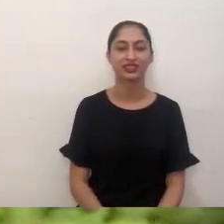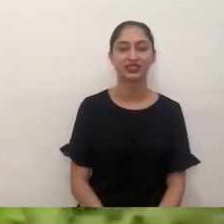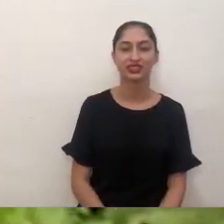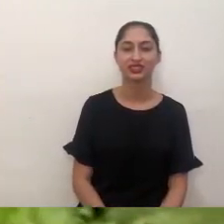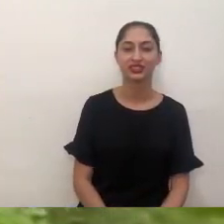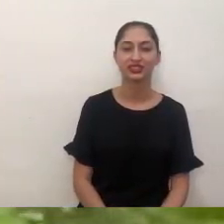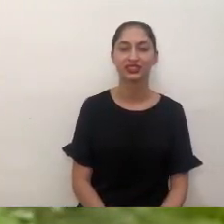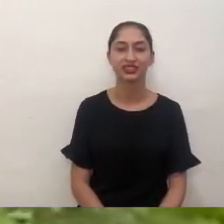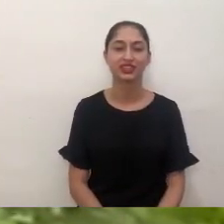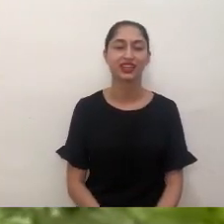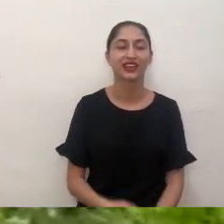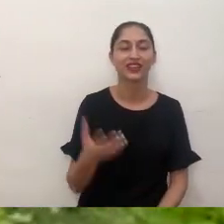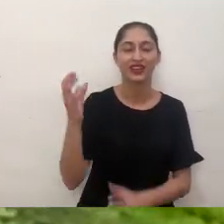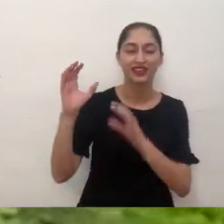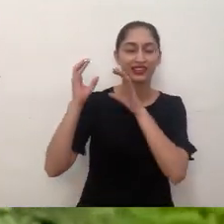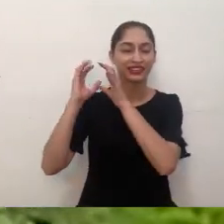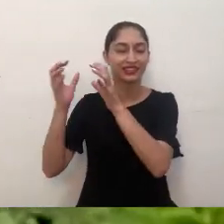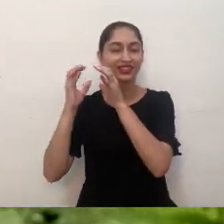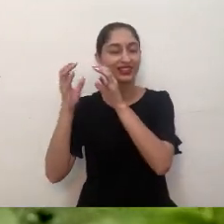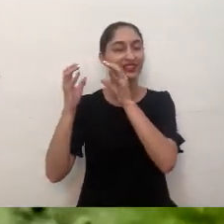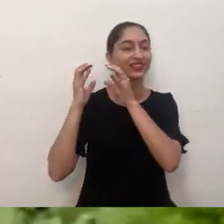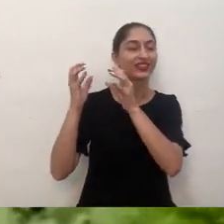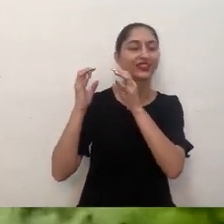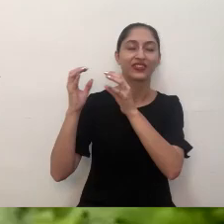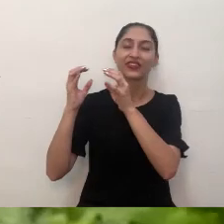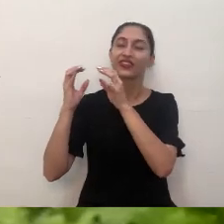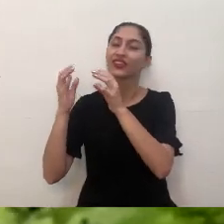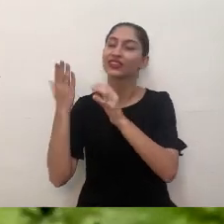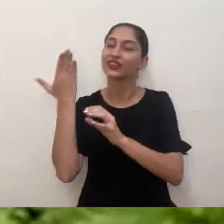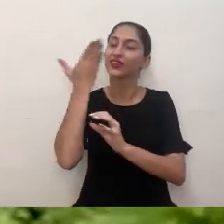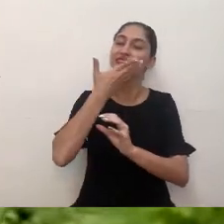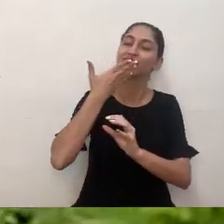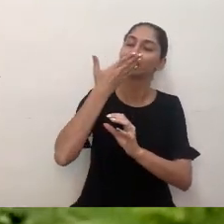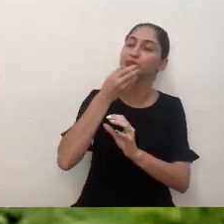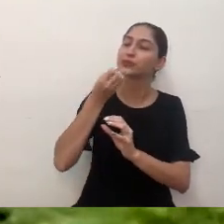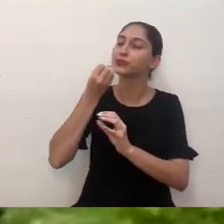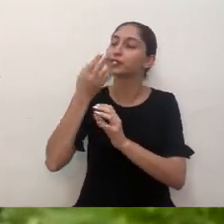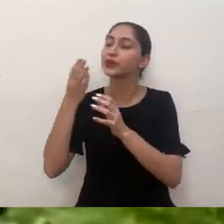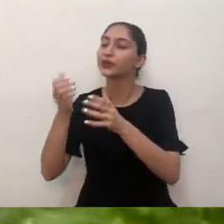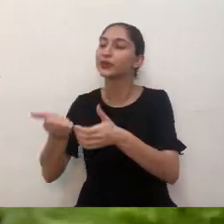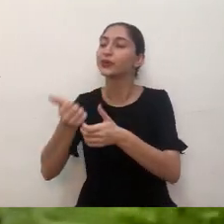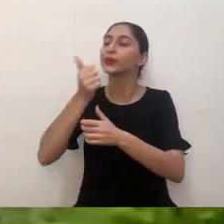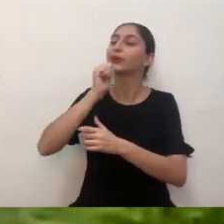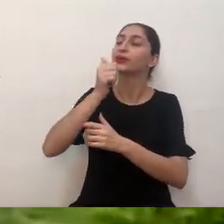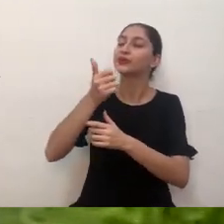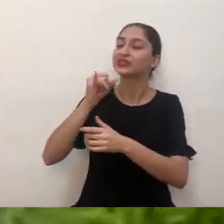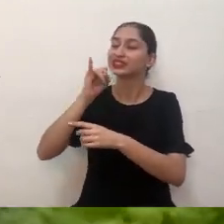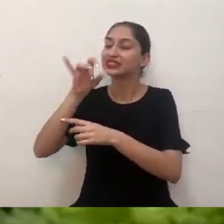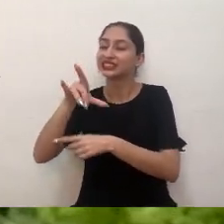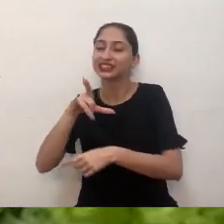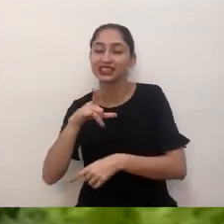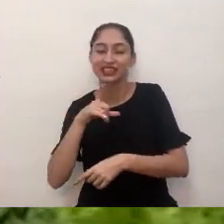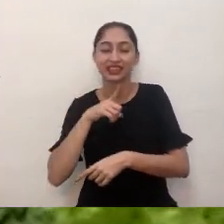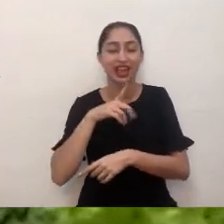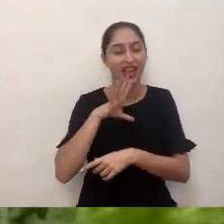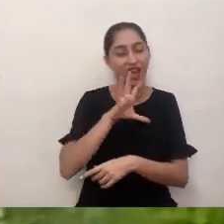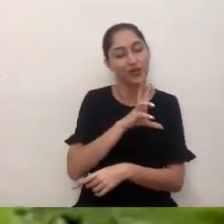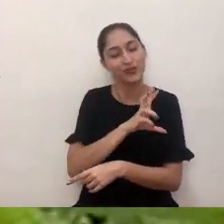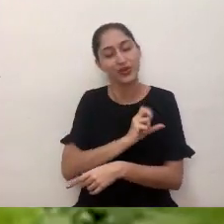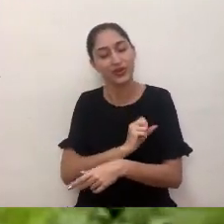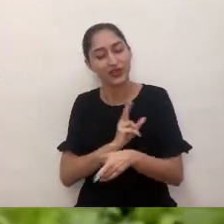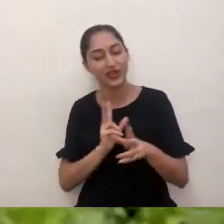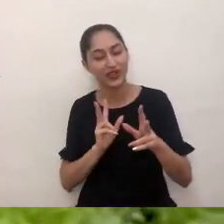é doce, ela é boa de beber. Quem tem o amor que eu tenho,